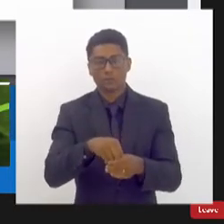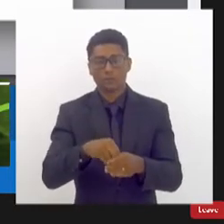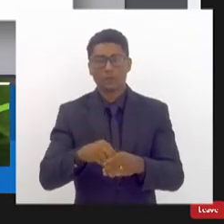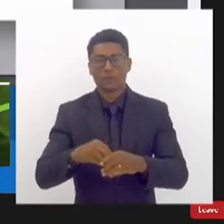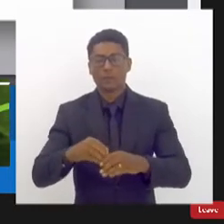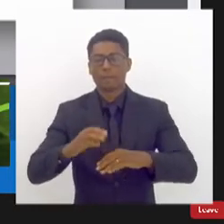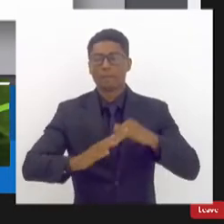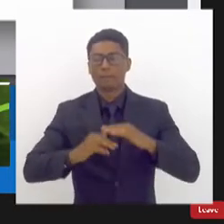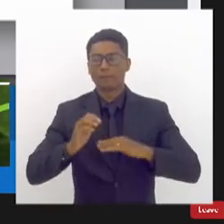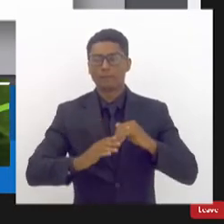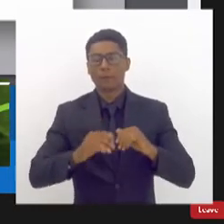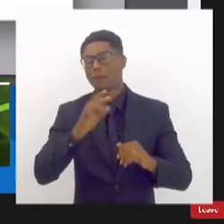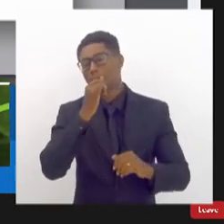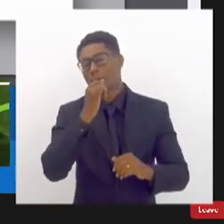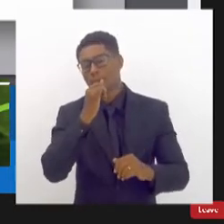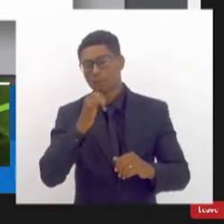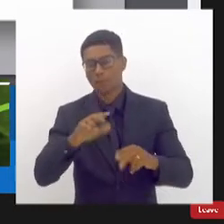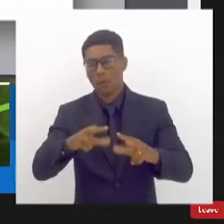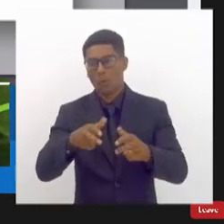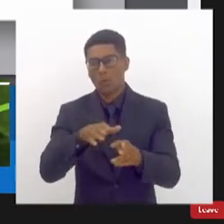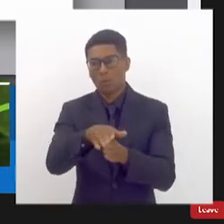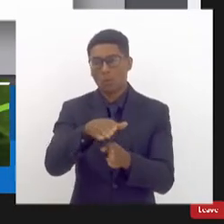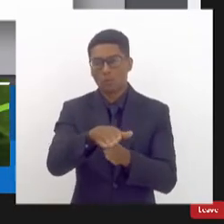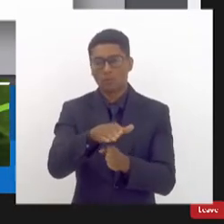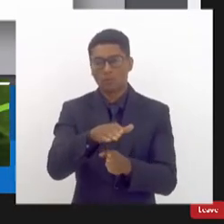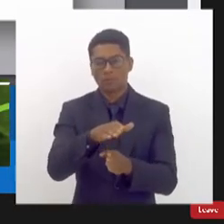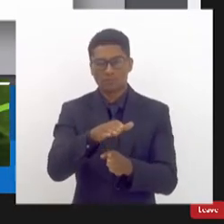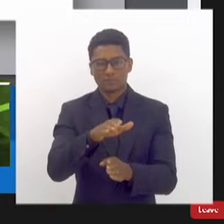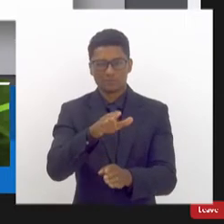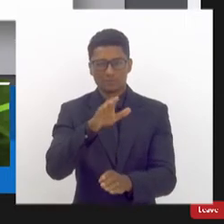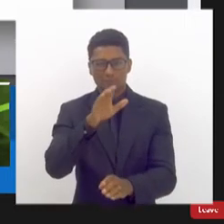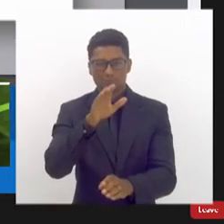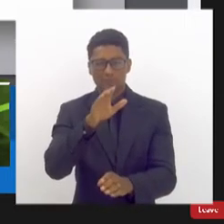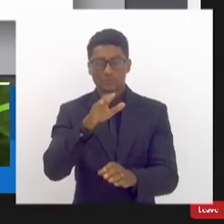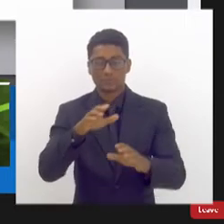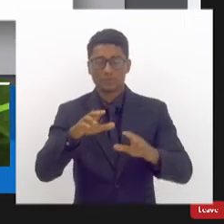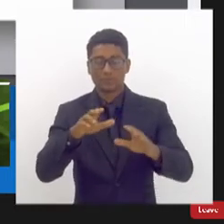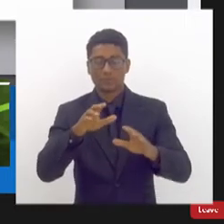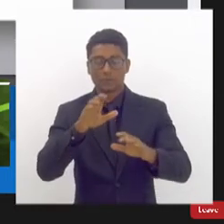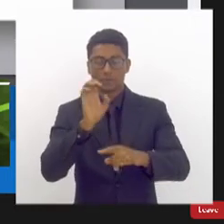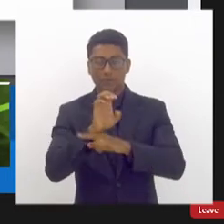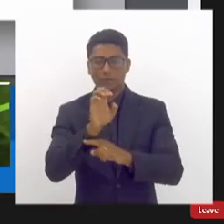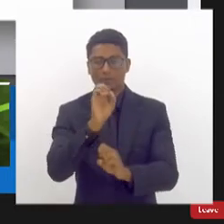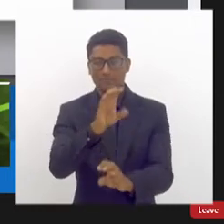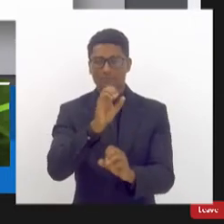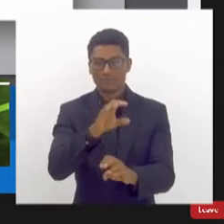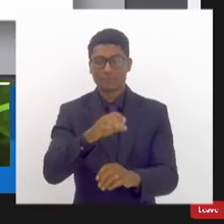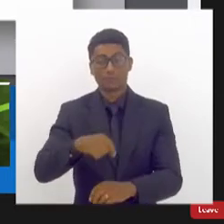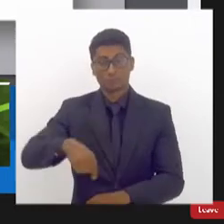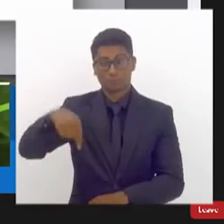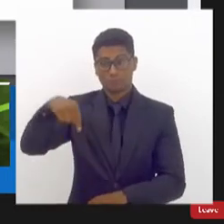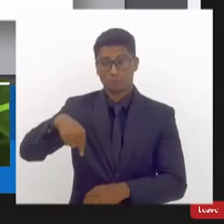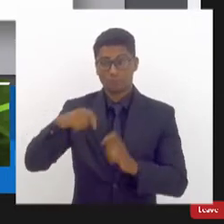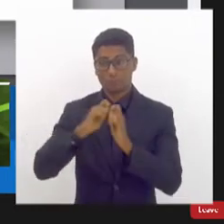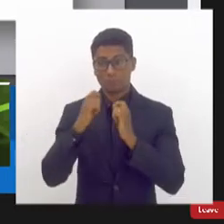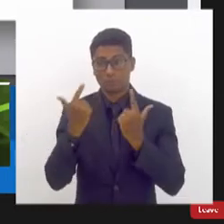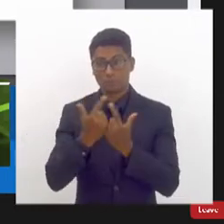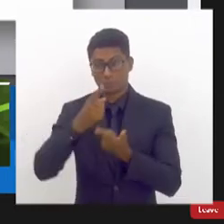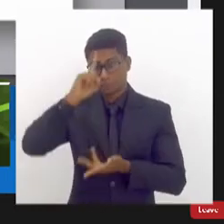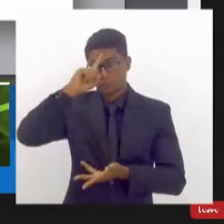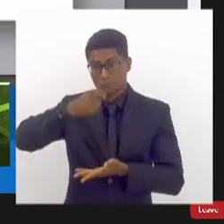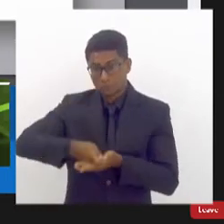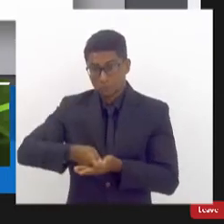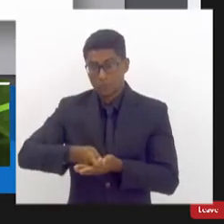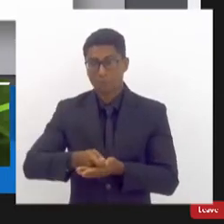O Conselho Estadual de Educação, se o senhor verificar, essa casa legislativa definiu um quadro